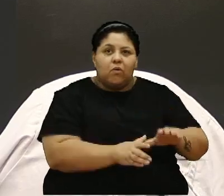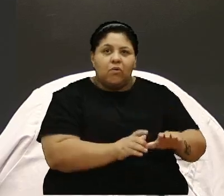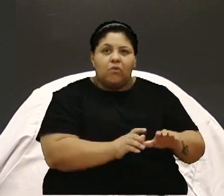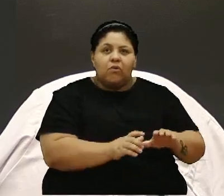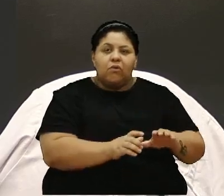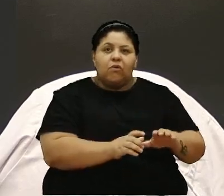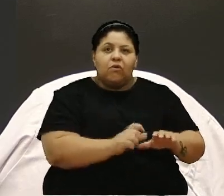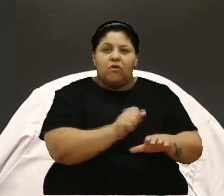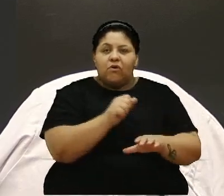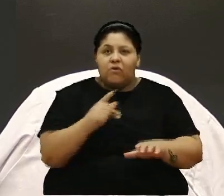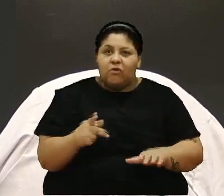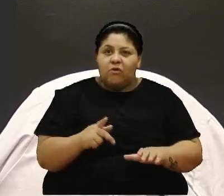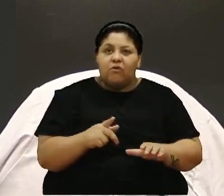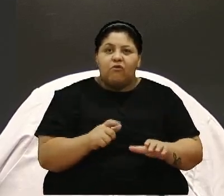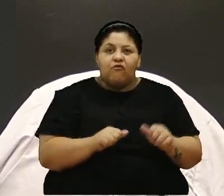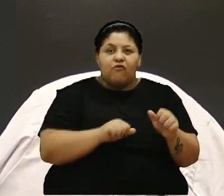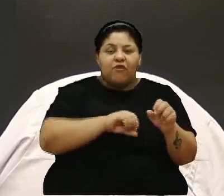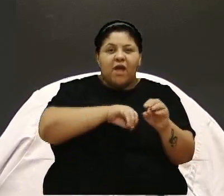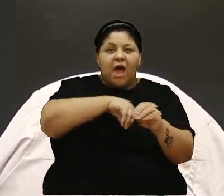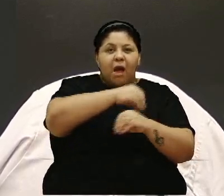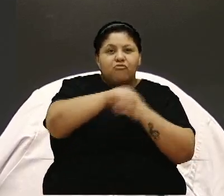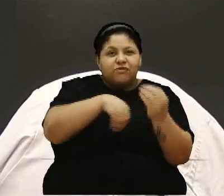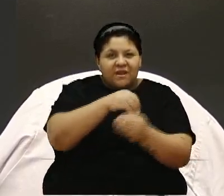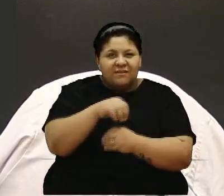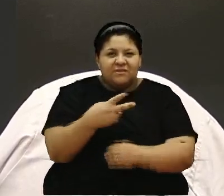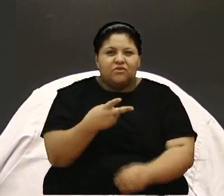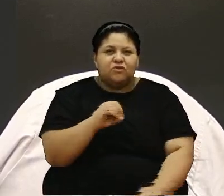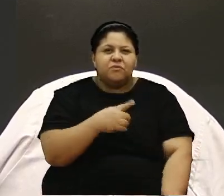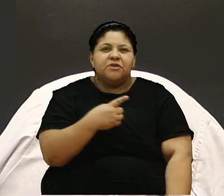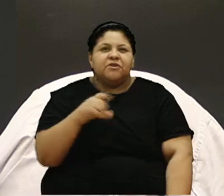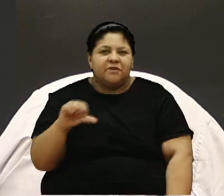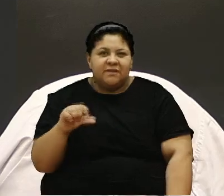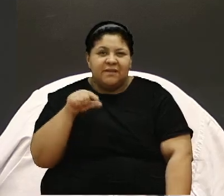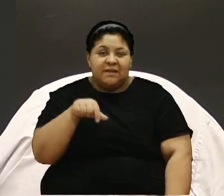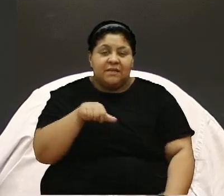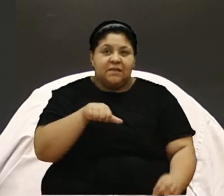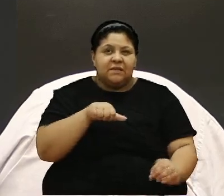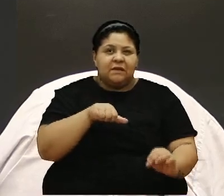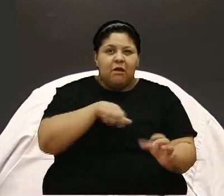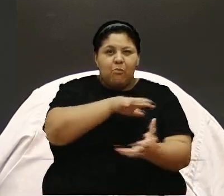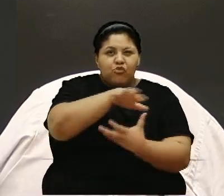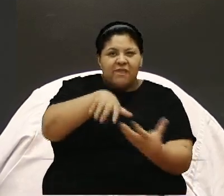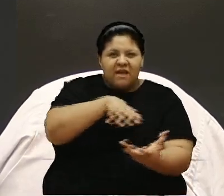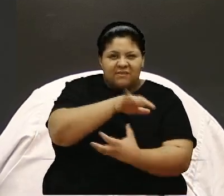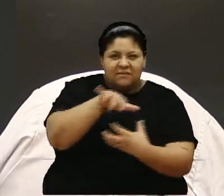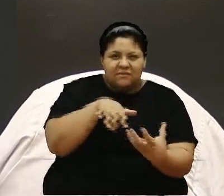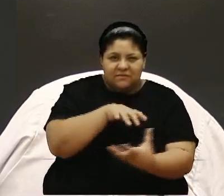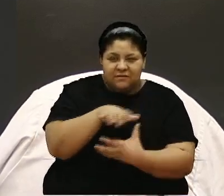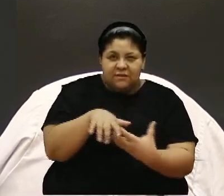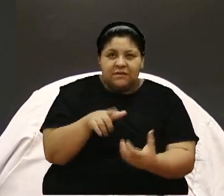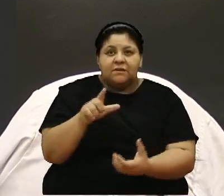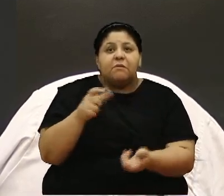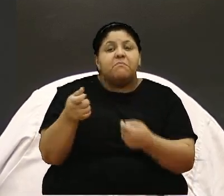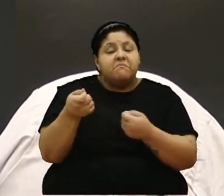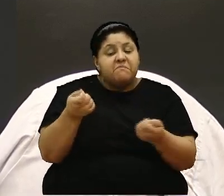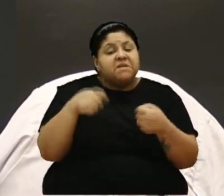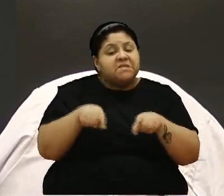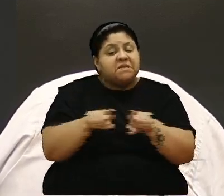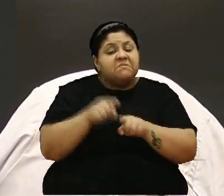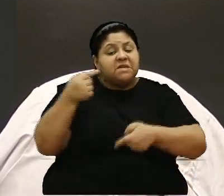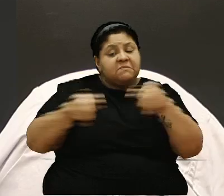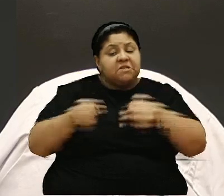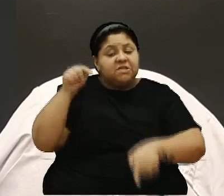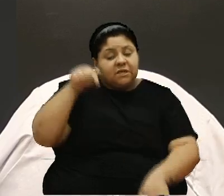foi a reforma da Previdência de 2019. E essa reforma da Previdência deveria também ser debatida por essa